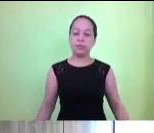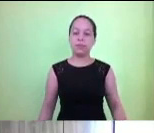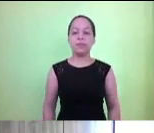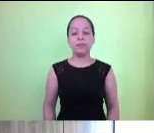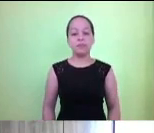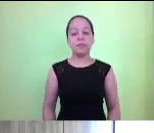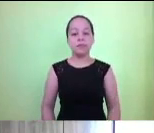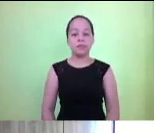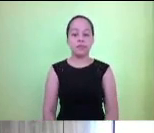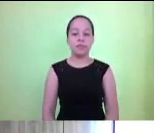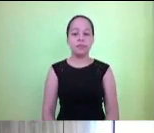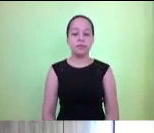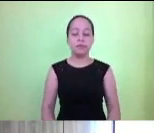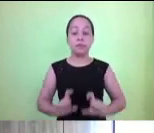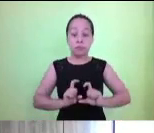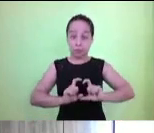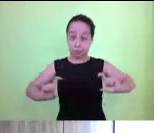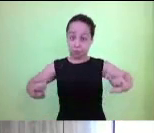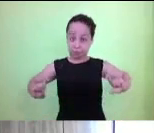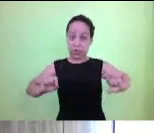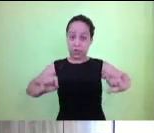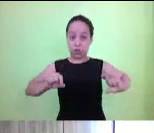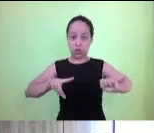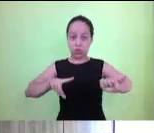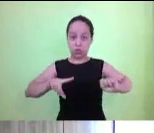O número da semente utilizada.